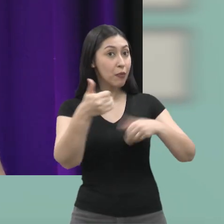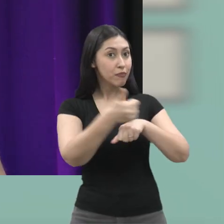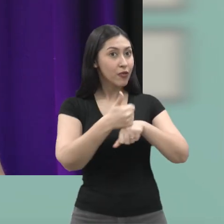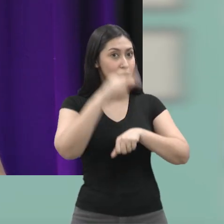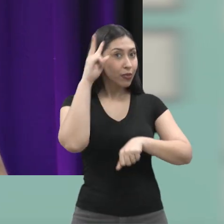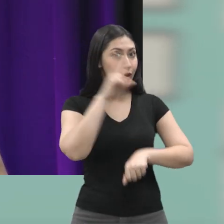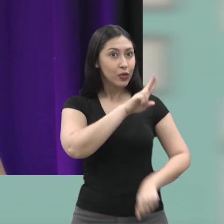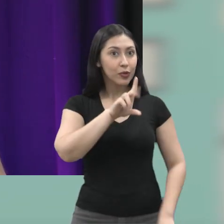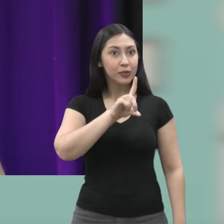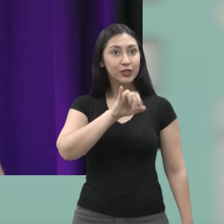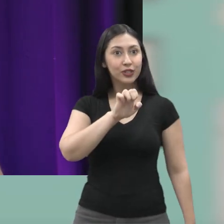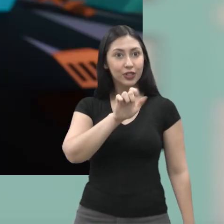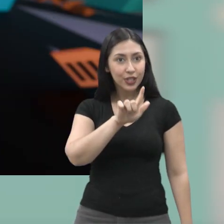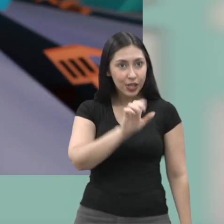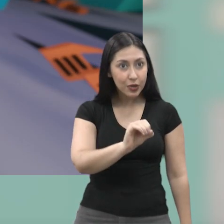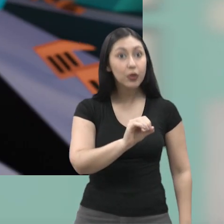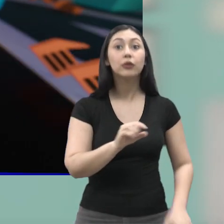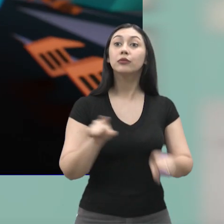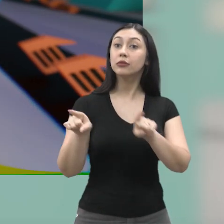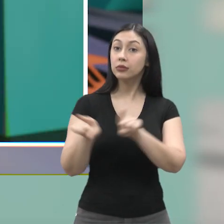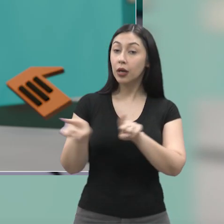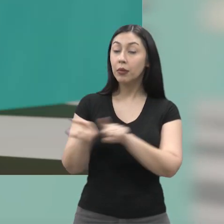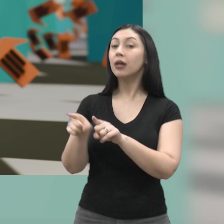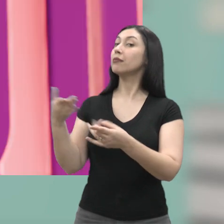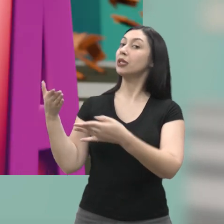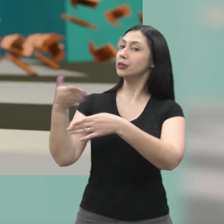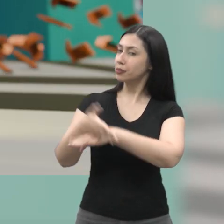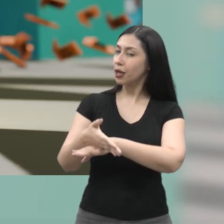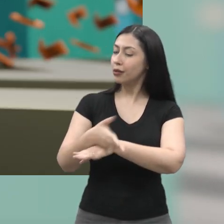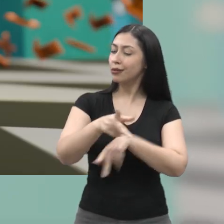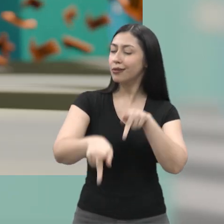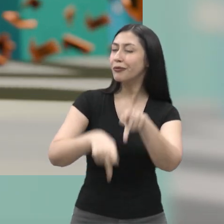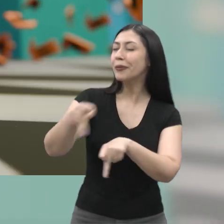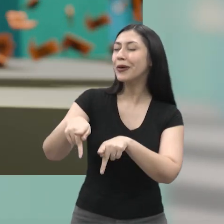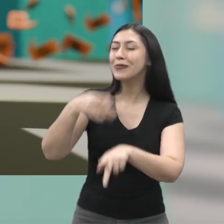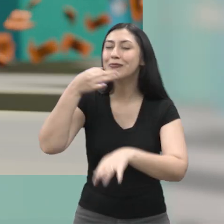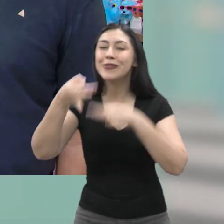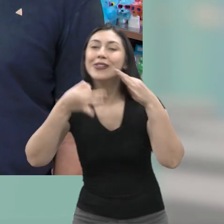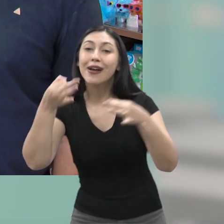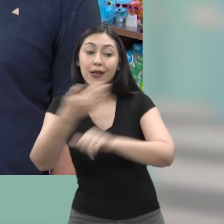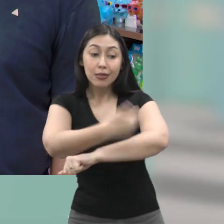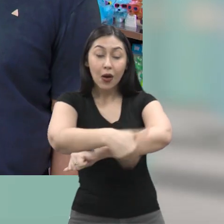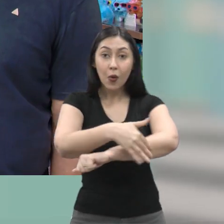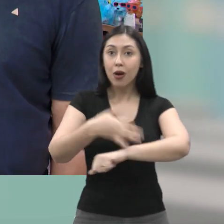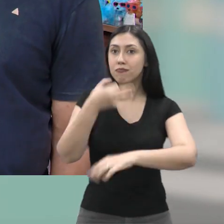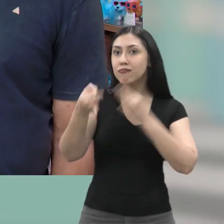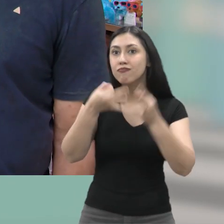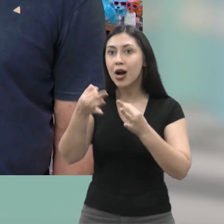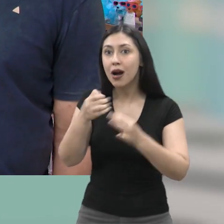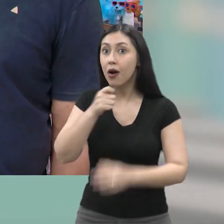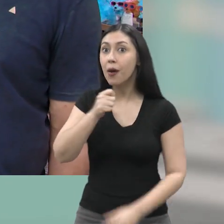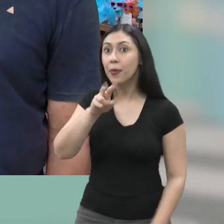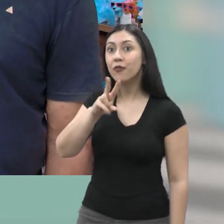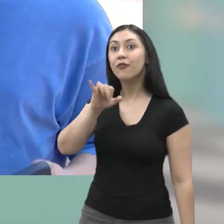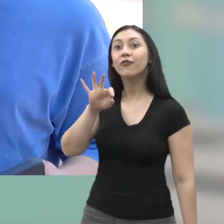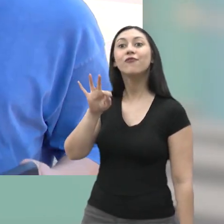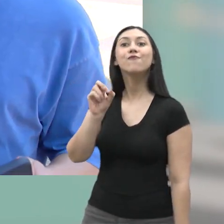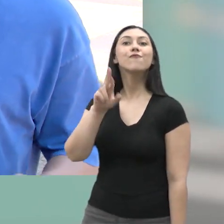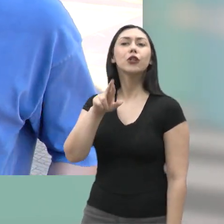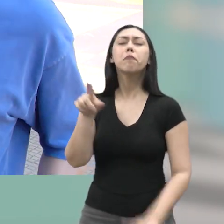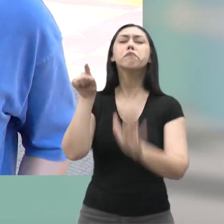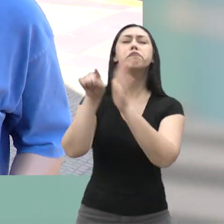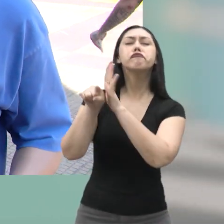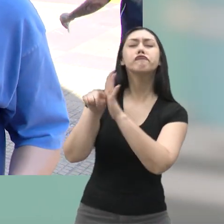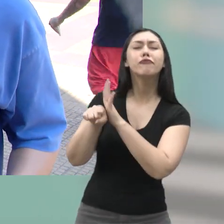Diego Garcia. Tem ainda a participação da galera aqui. No quadro Tá na Rua, o repórter Vitor Krigor fez um quiz